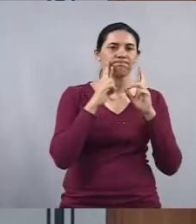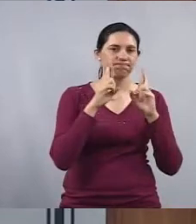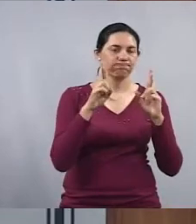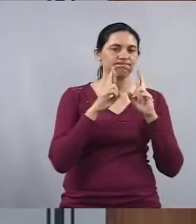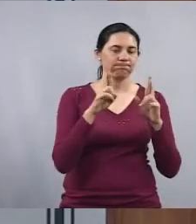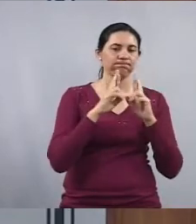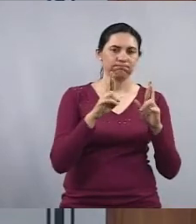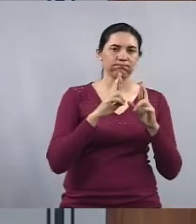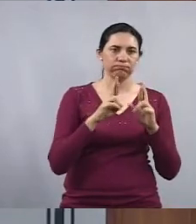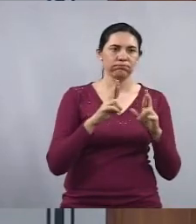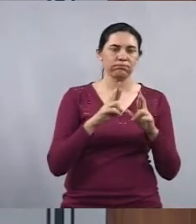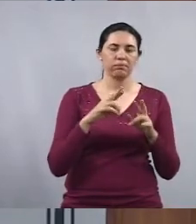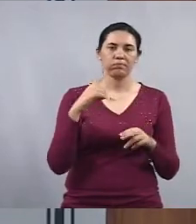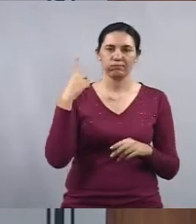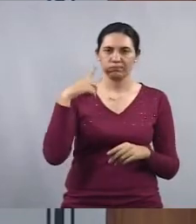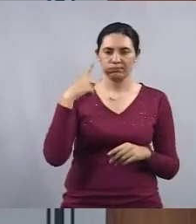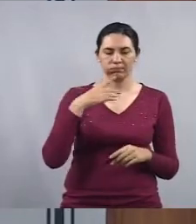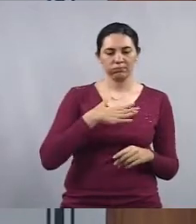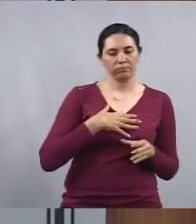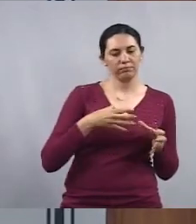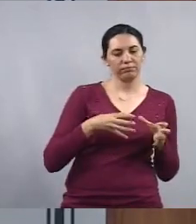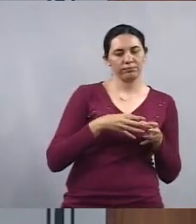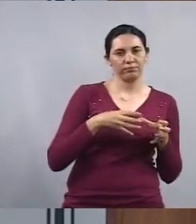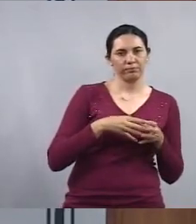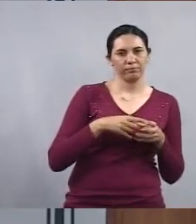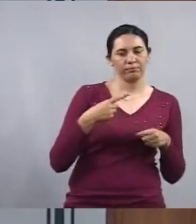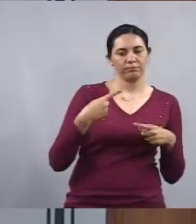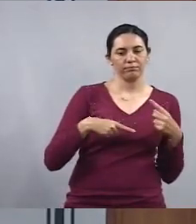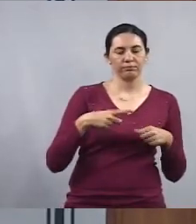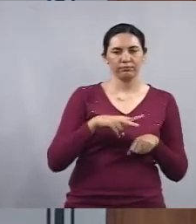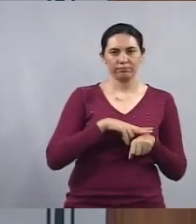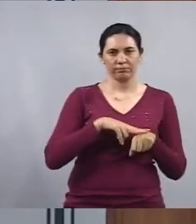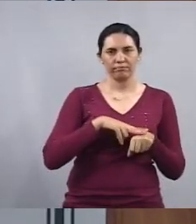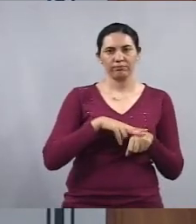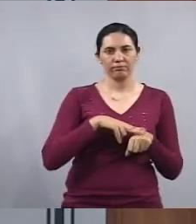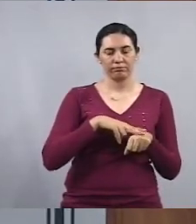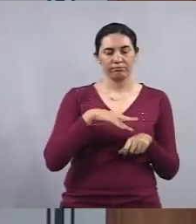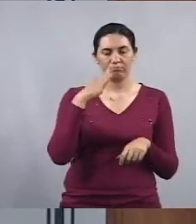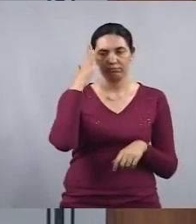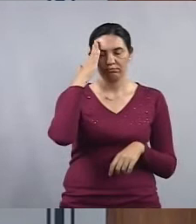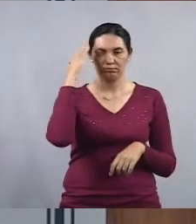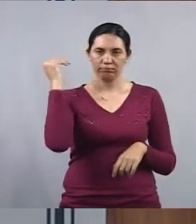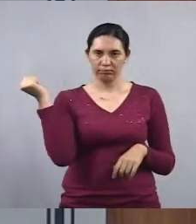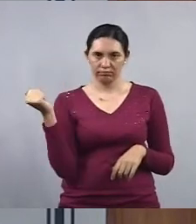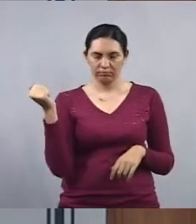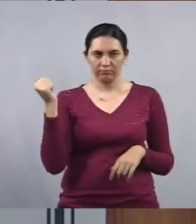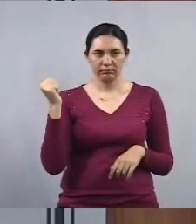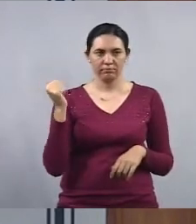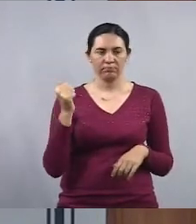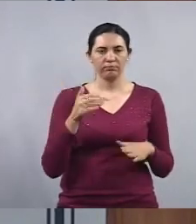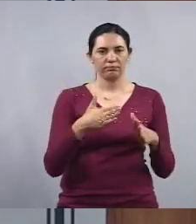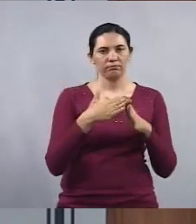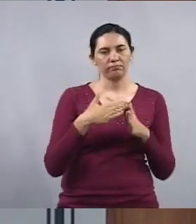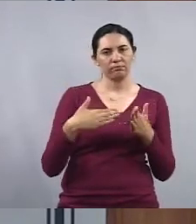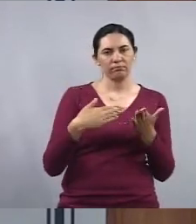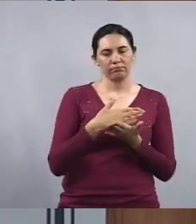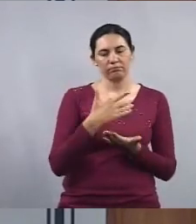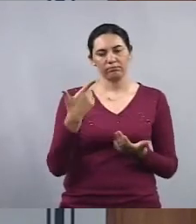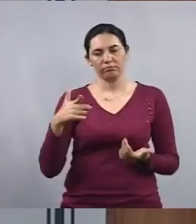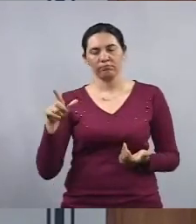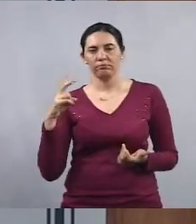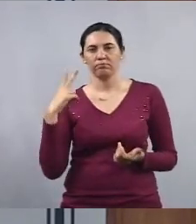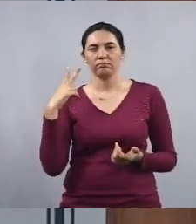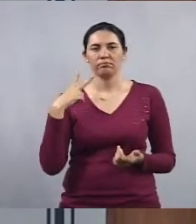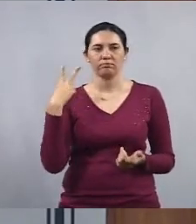o deputado do meu partido saiba que é opinião desse vereador que é do Partido Verde e Peço aprovação dos demais